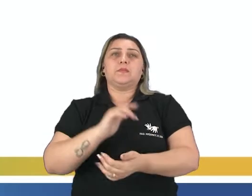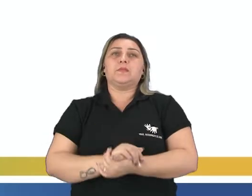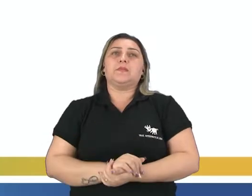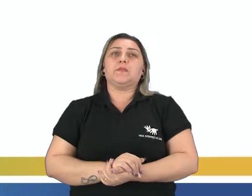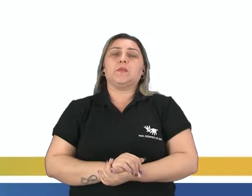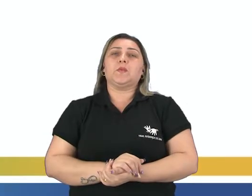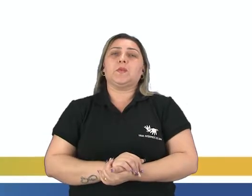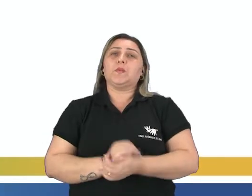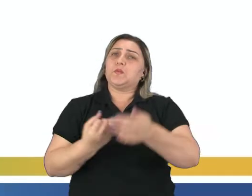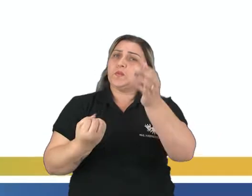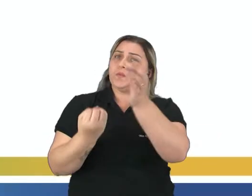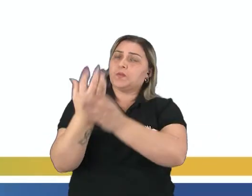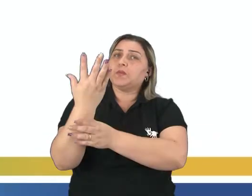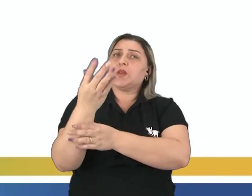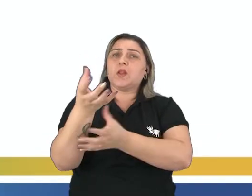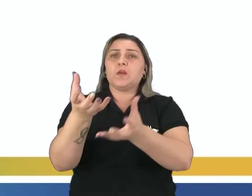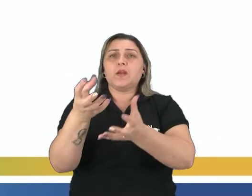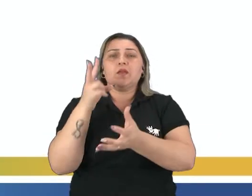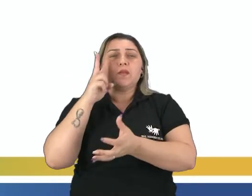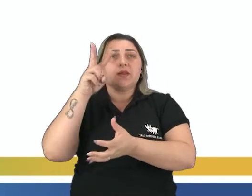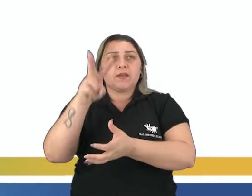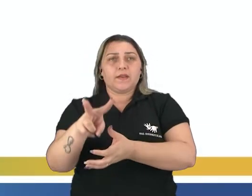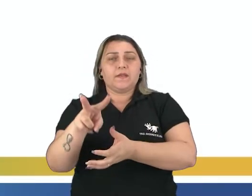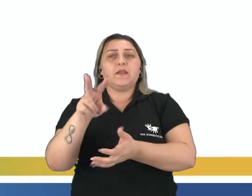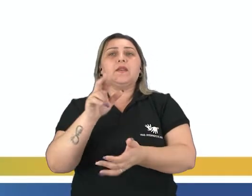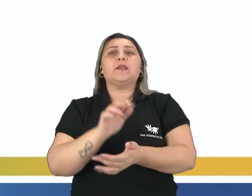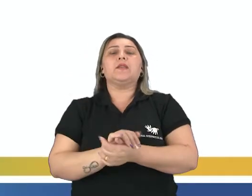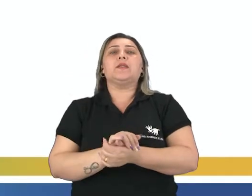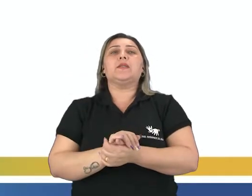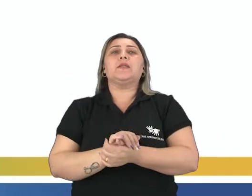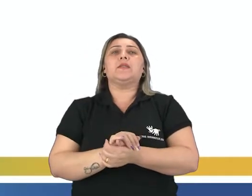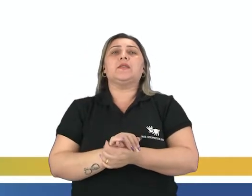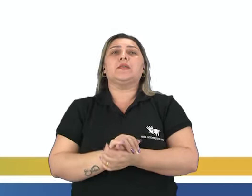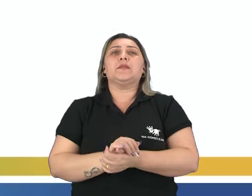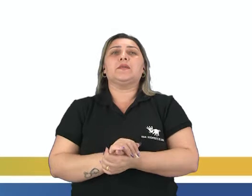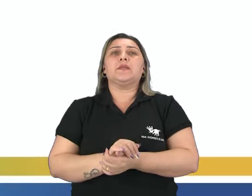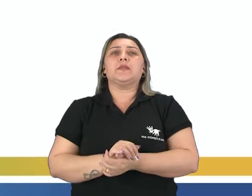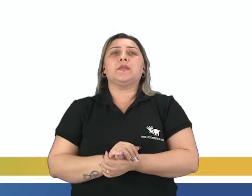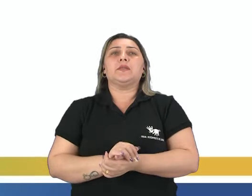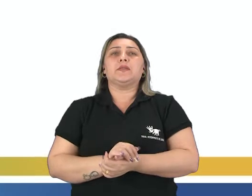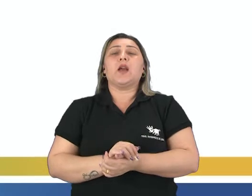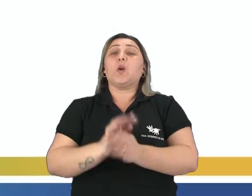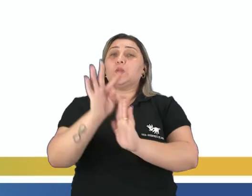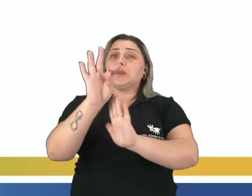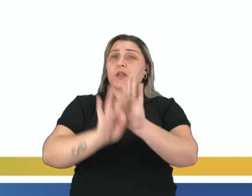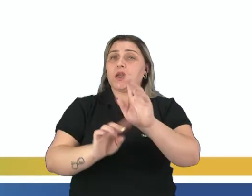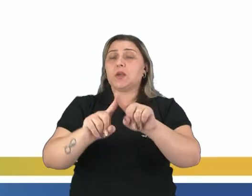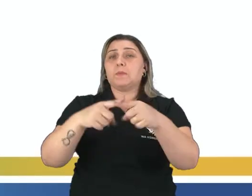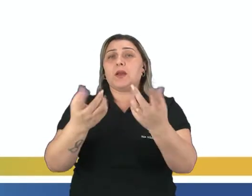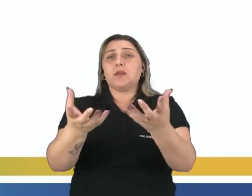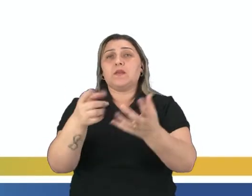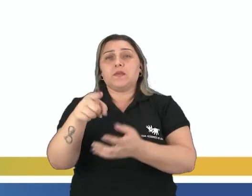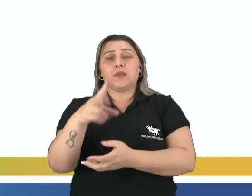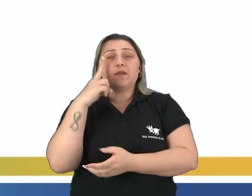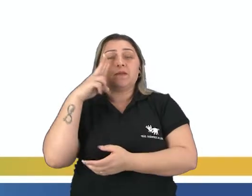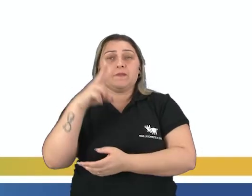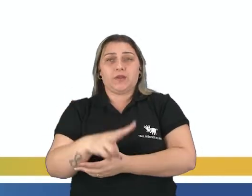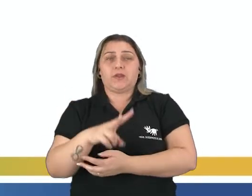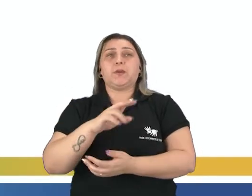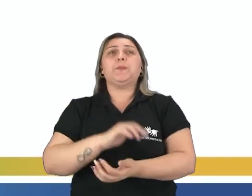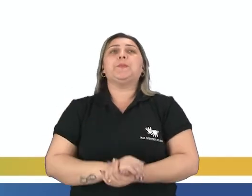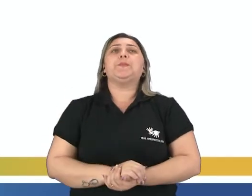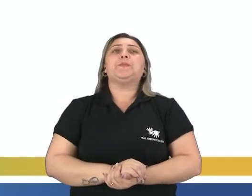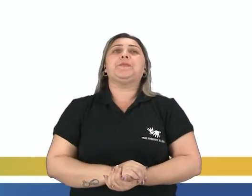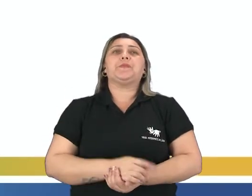a formação. Eu quero que vocês acompanhem comigo essa tela aqui. Eu sei que ela é um texto, mas eu quero que vocês acompanhem mesmo